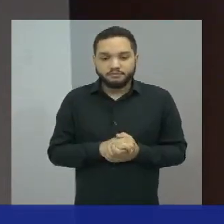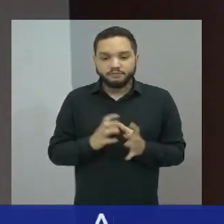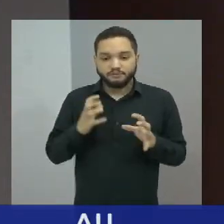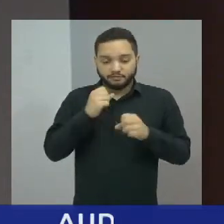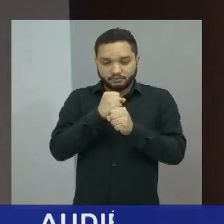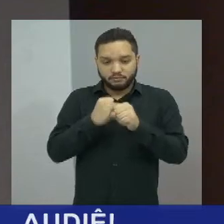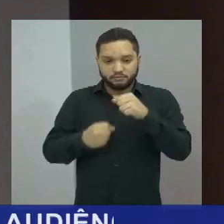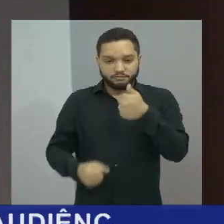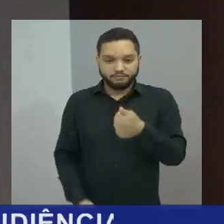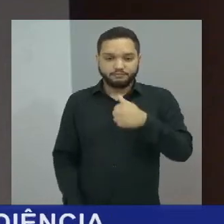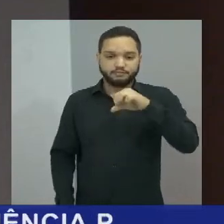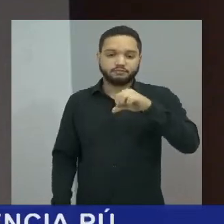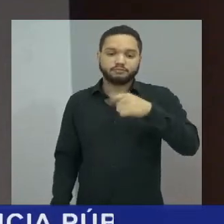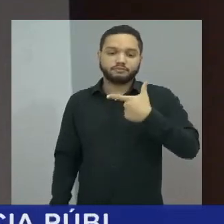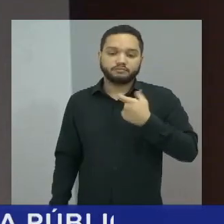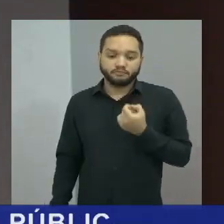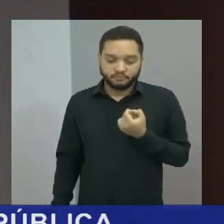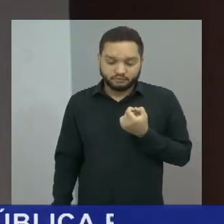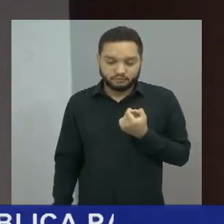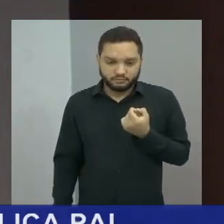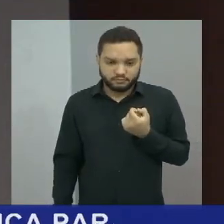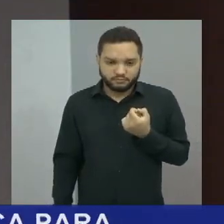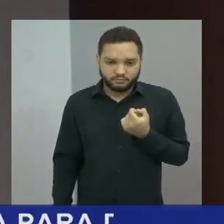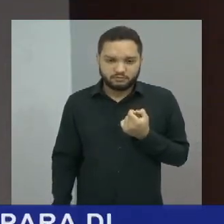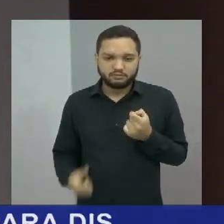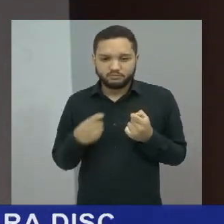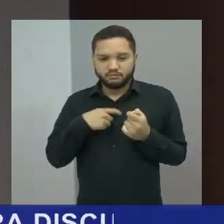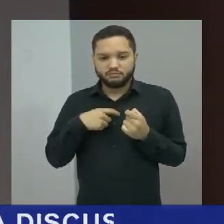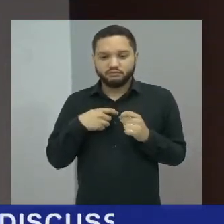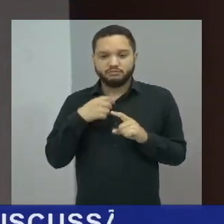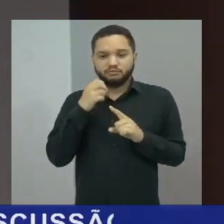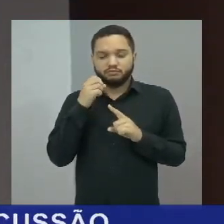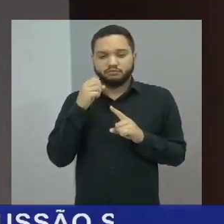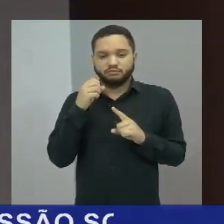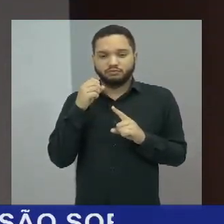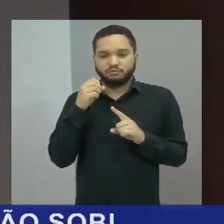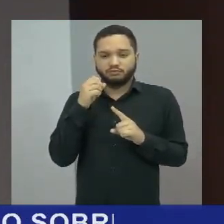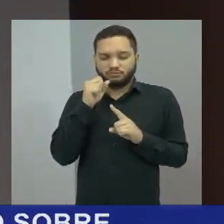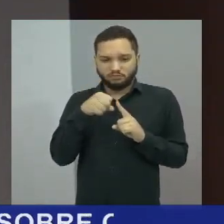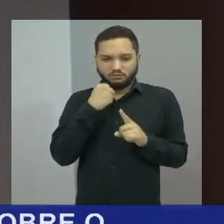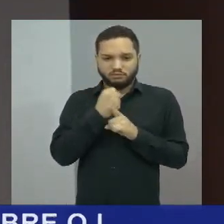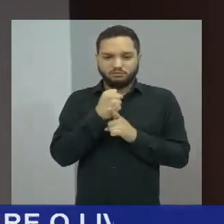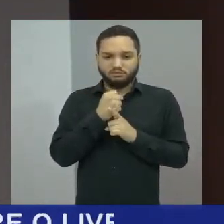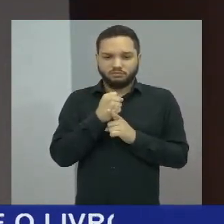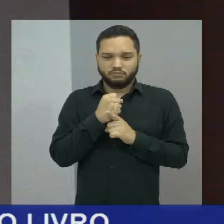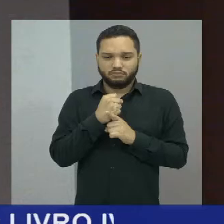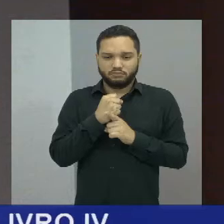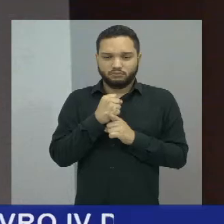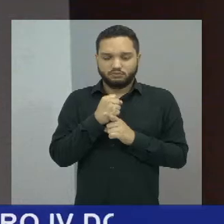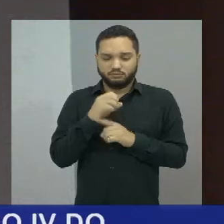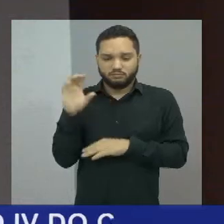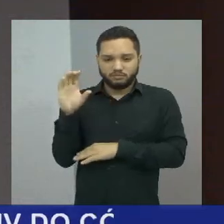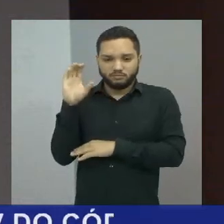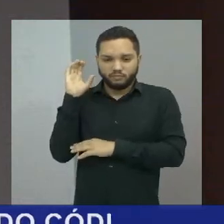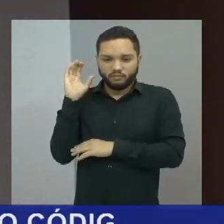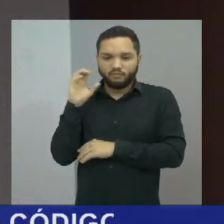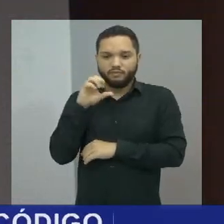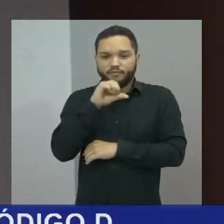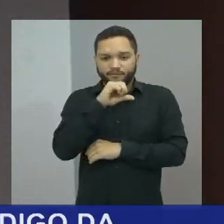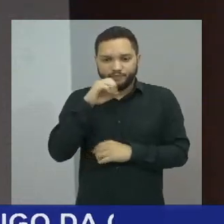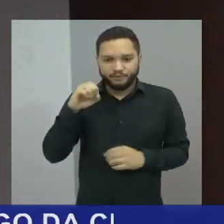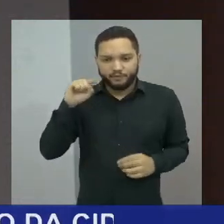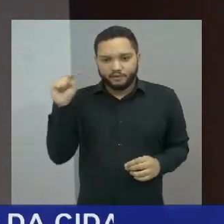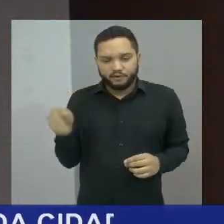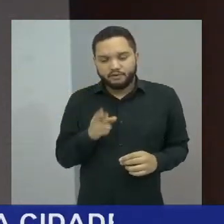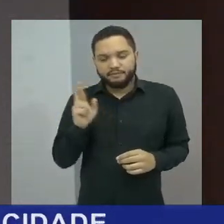seria 1.920. E se for uma sociedade anônima com faturamento de R$ 200 milhões